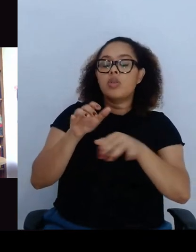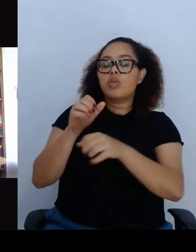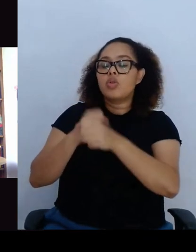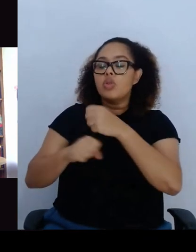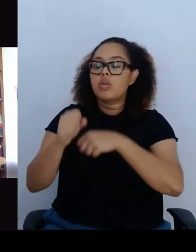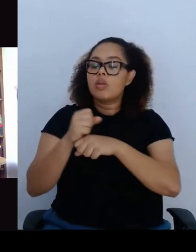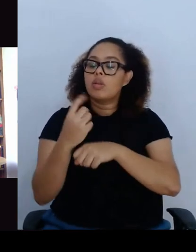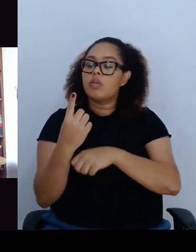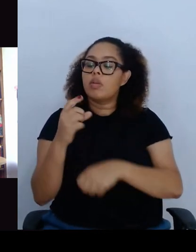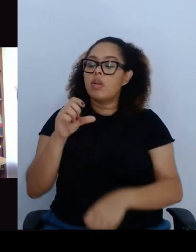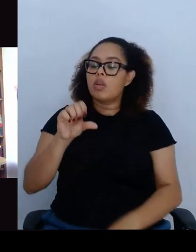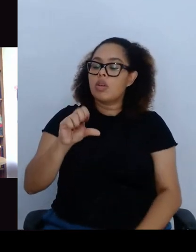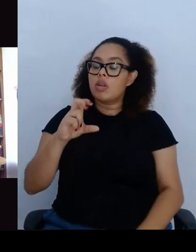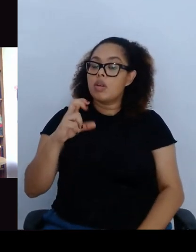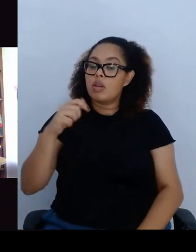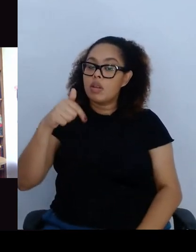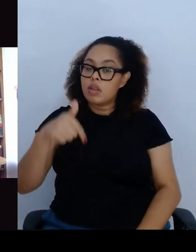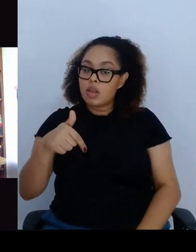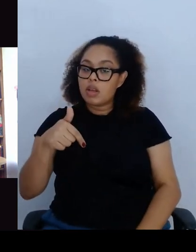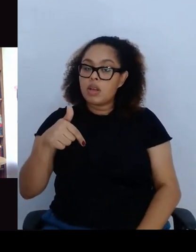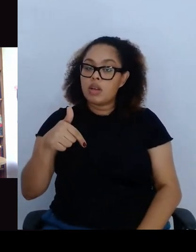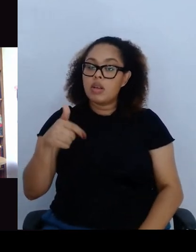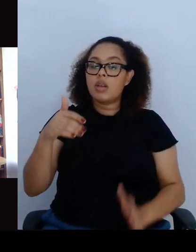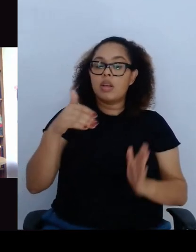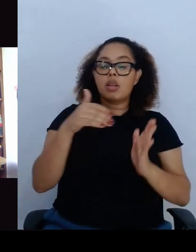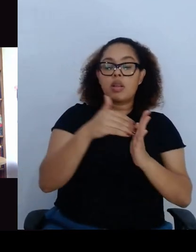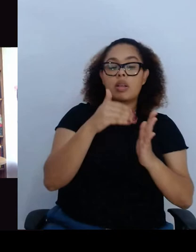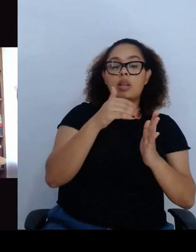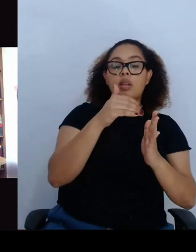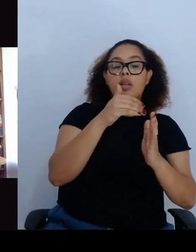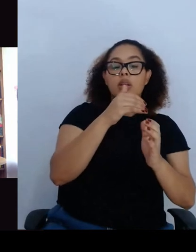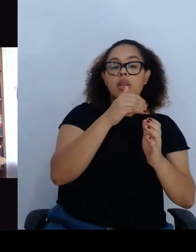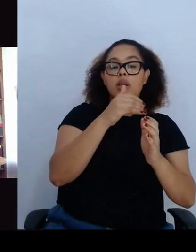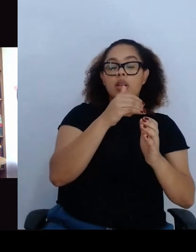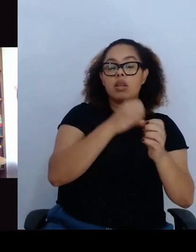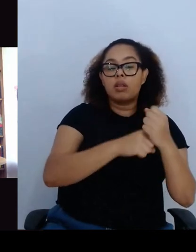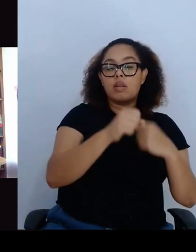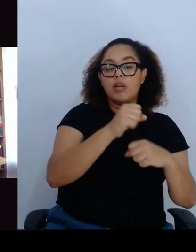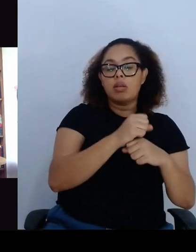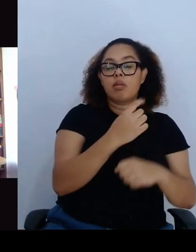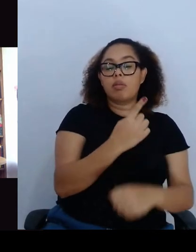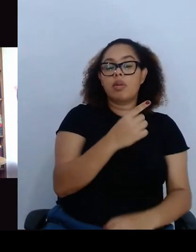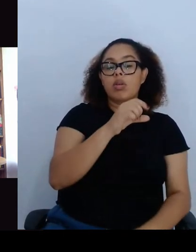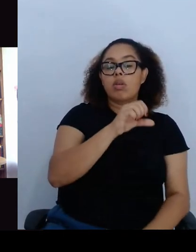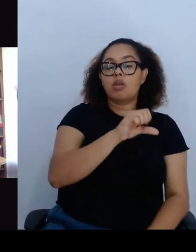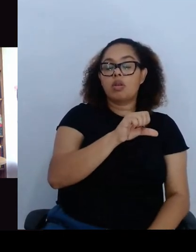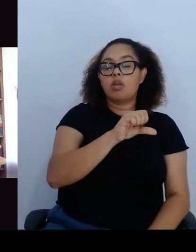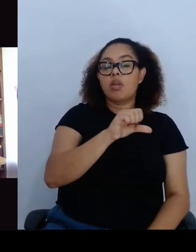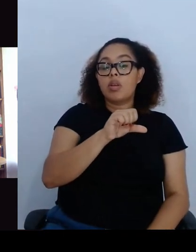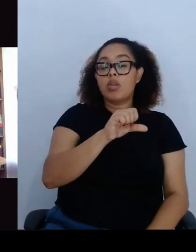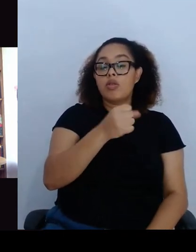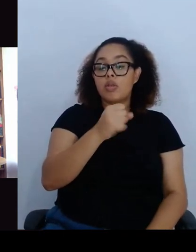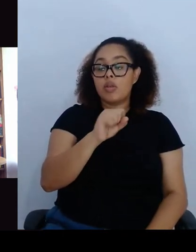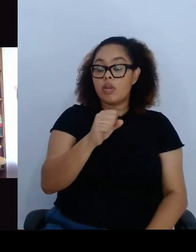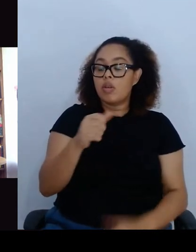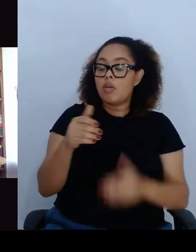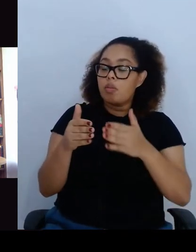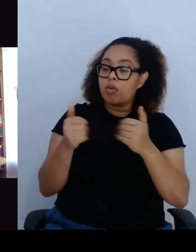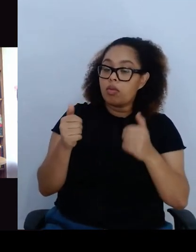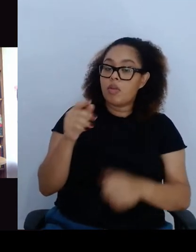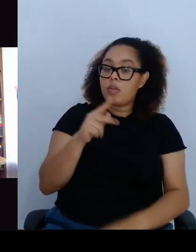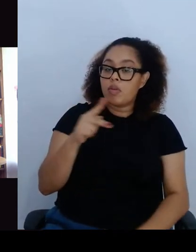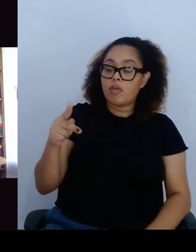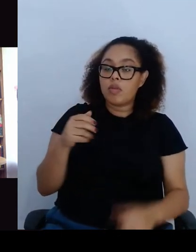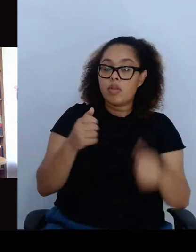1957 e 1988 então por favor professor sauter sua apresentação